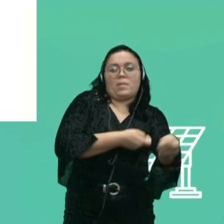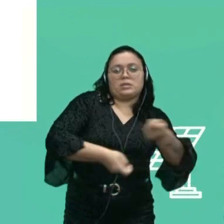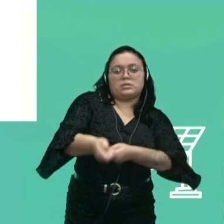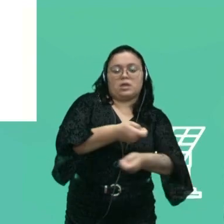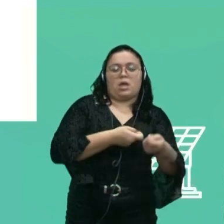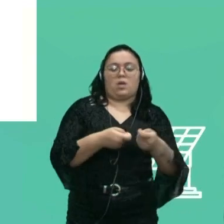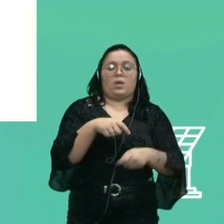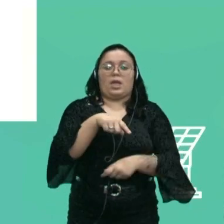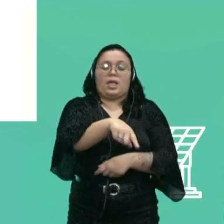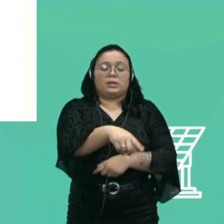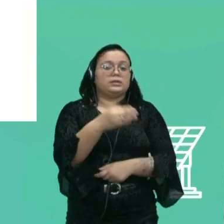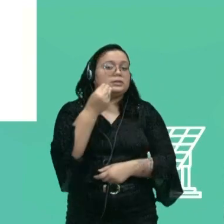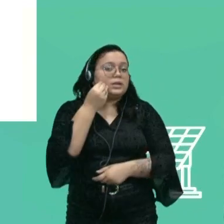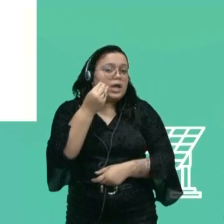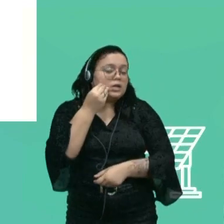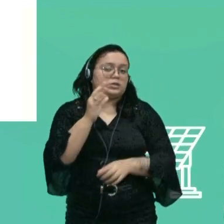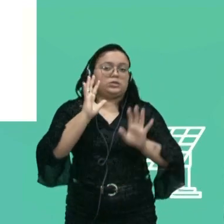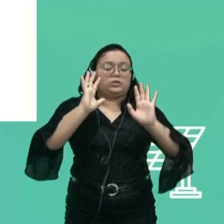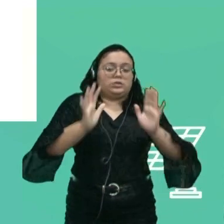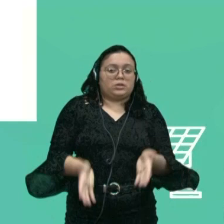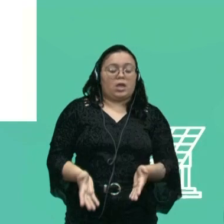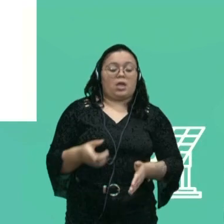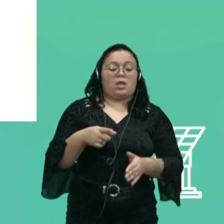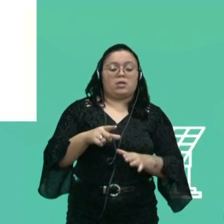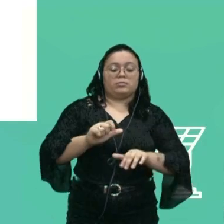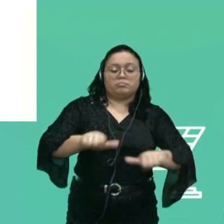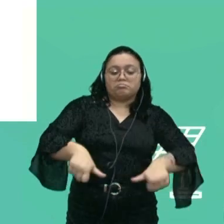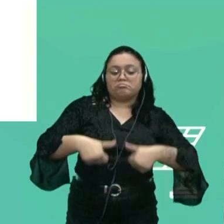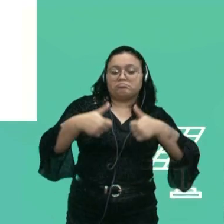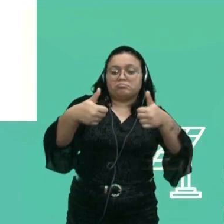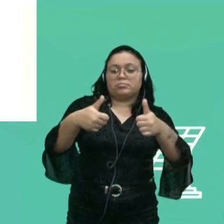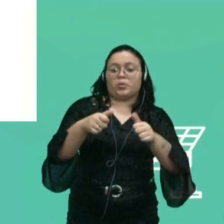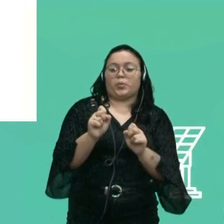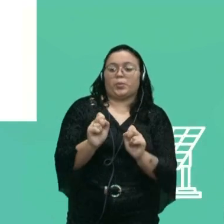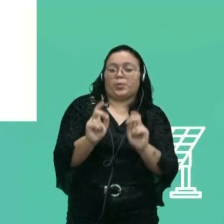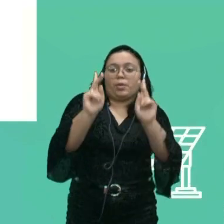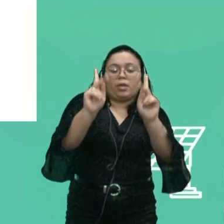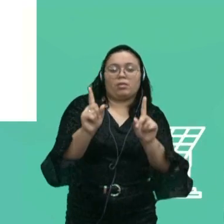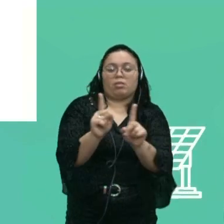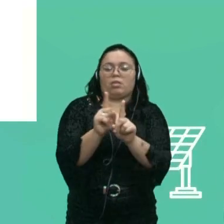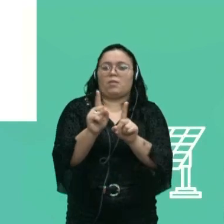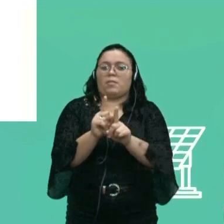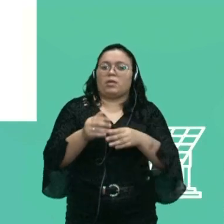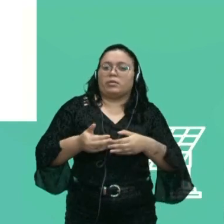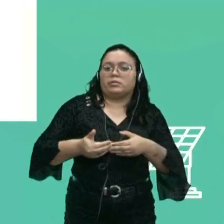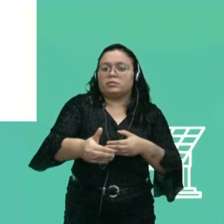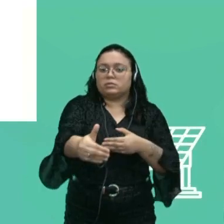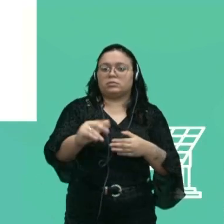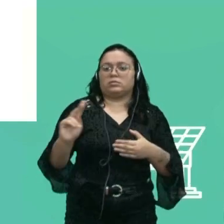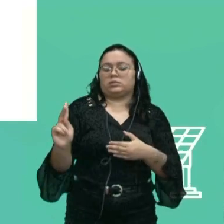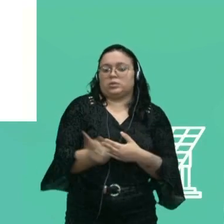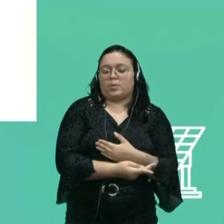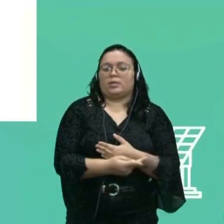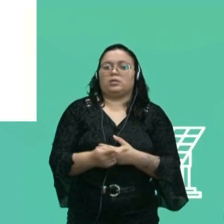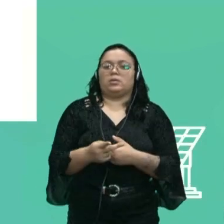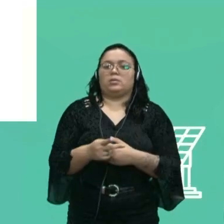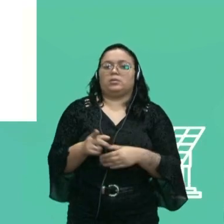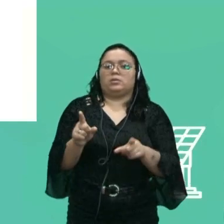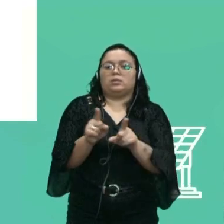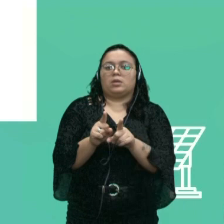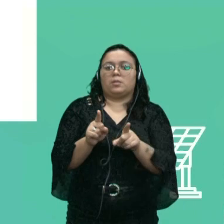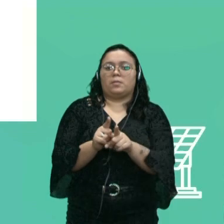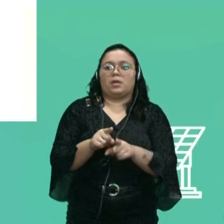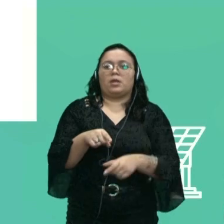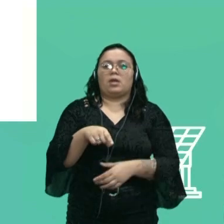testes pilotos forem bem sucedidos em instalações industriais, em que pese exemplos